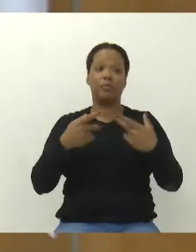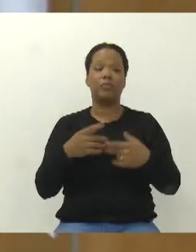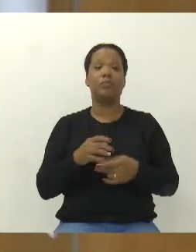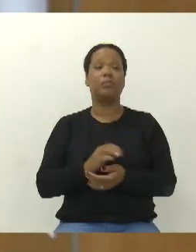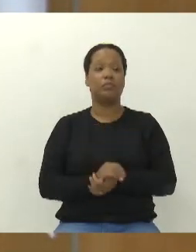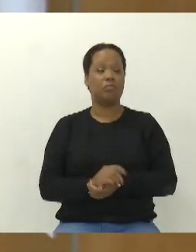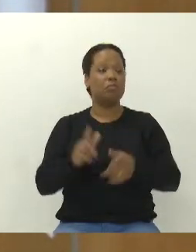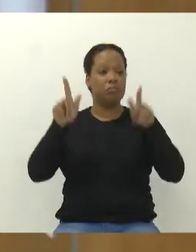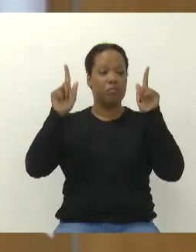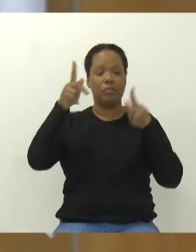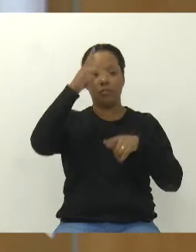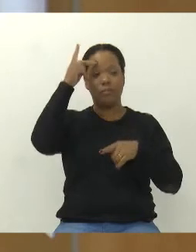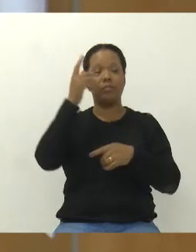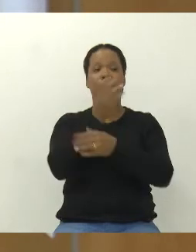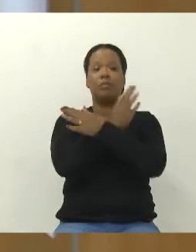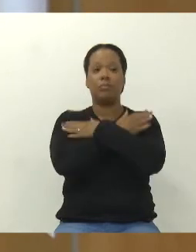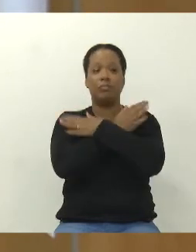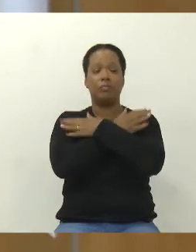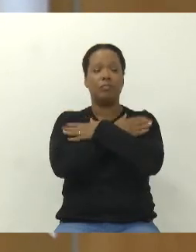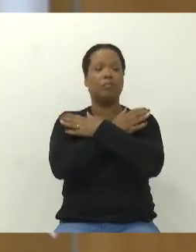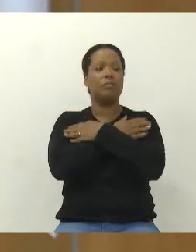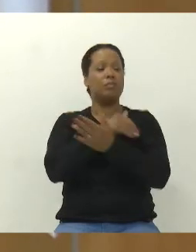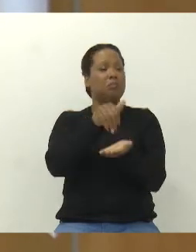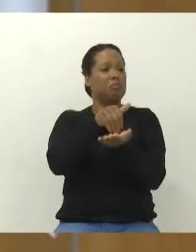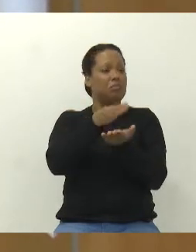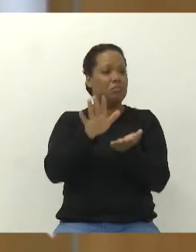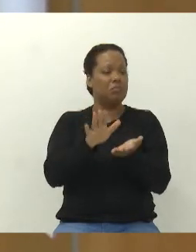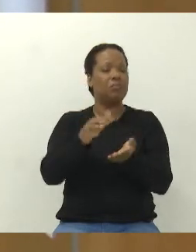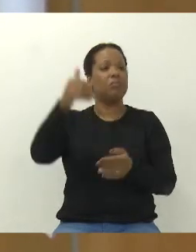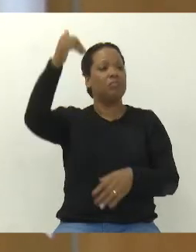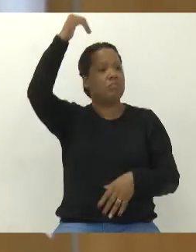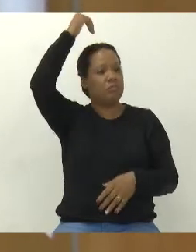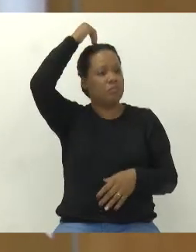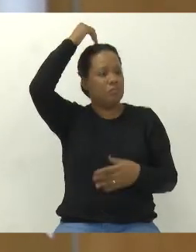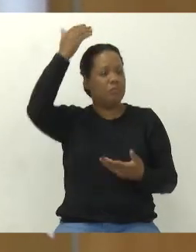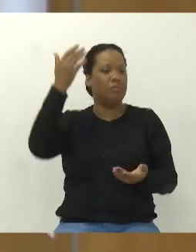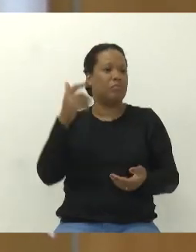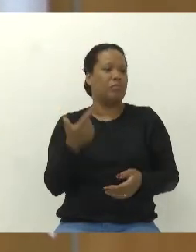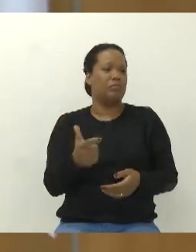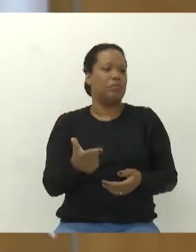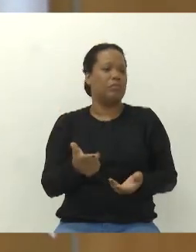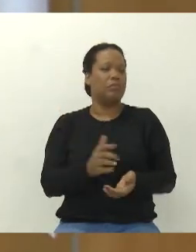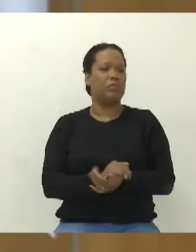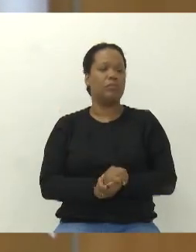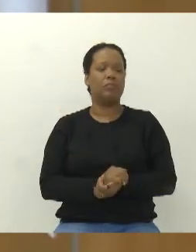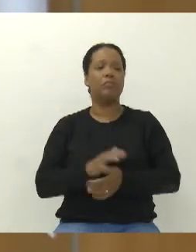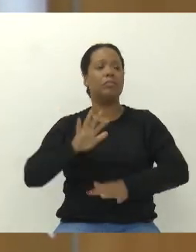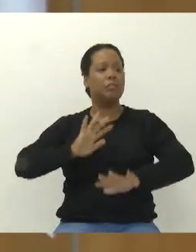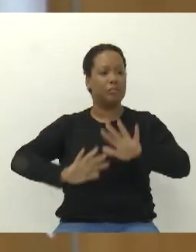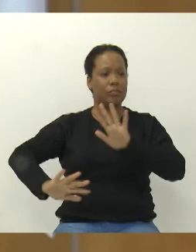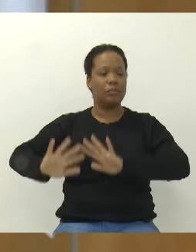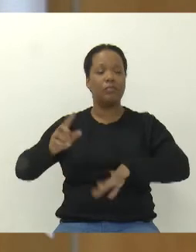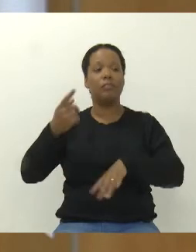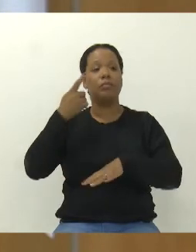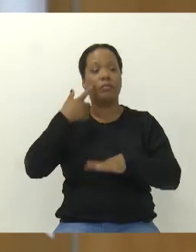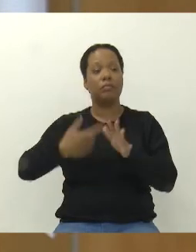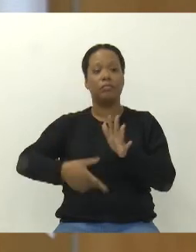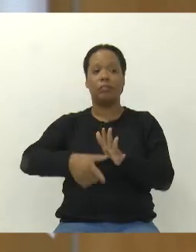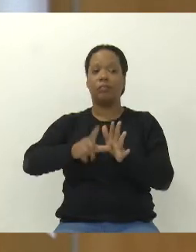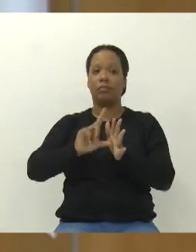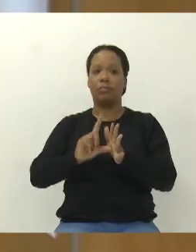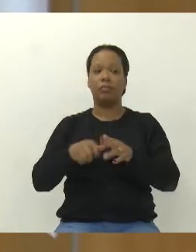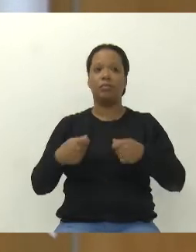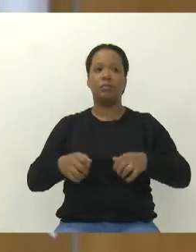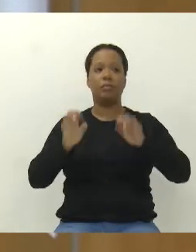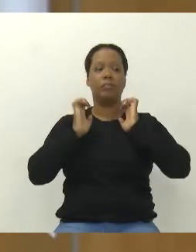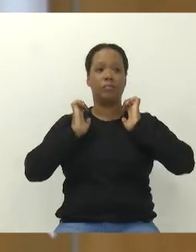perderam emprego, foram condenadas sem o julgamento justo. Então, eu, quando tomo minhas decisões, eu sou pautado nisso, na